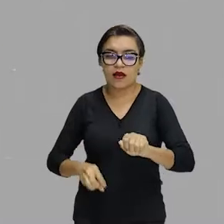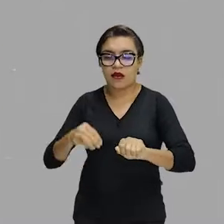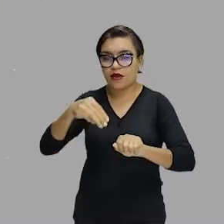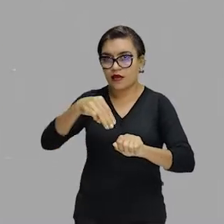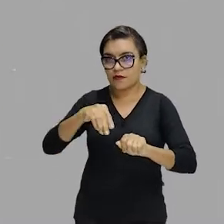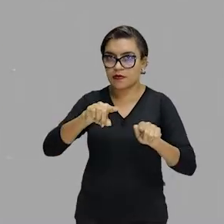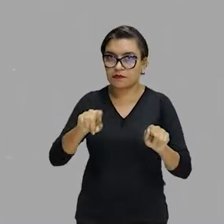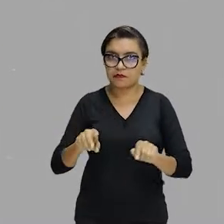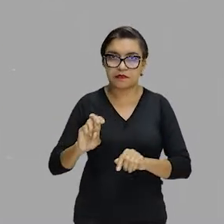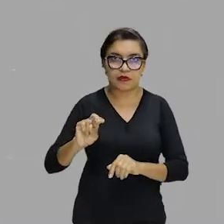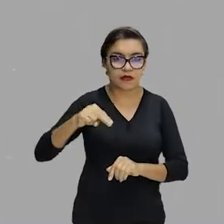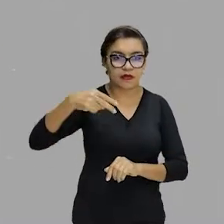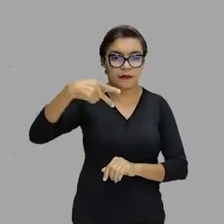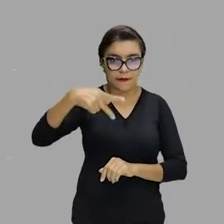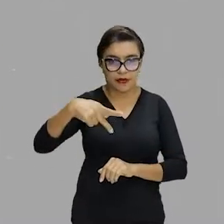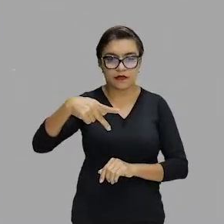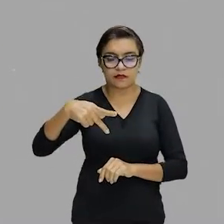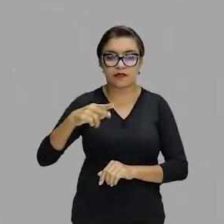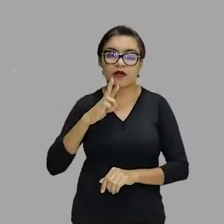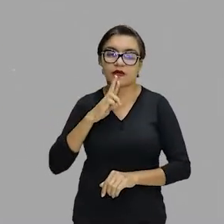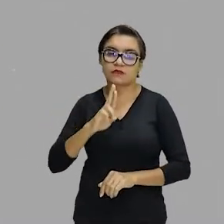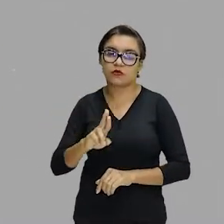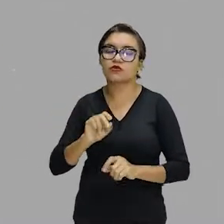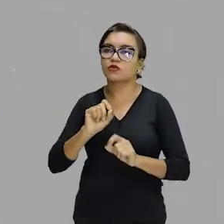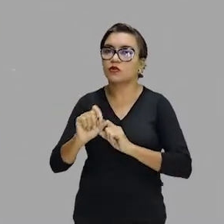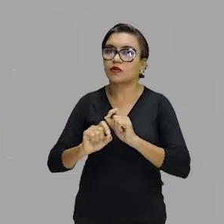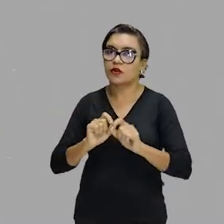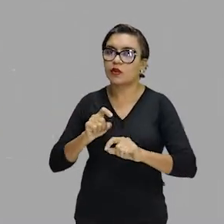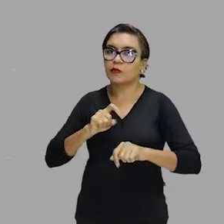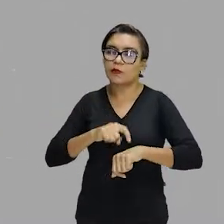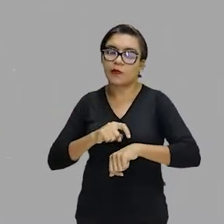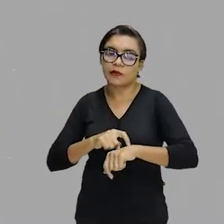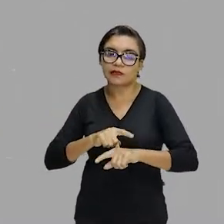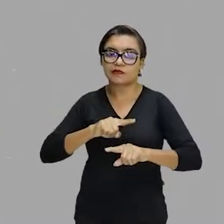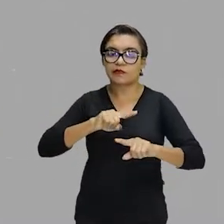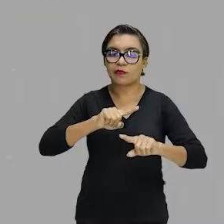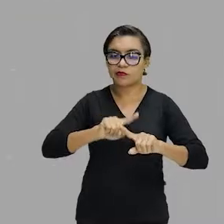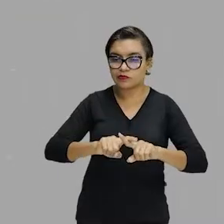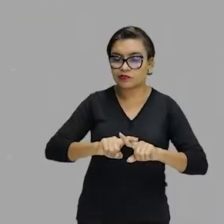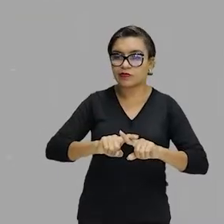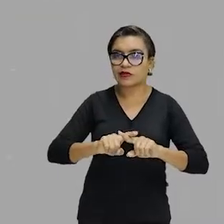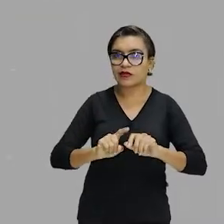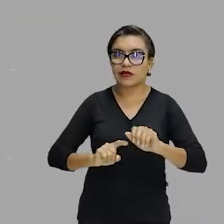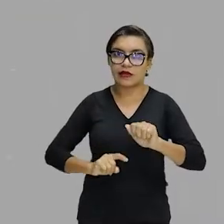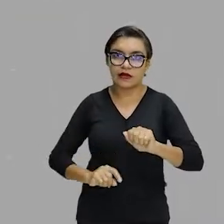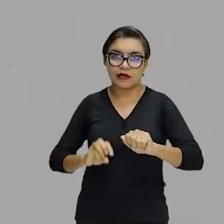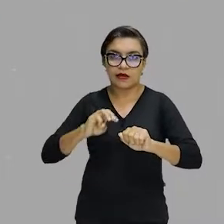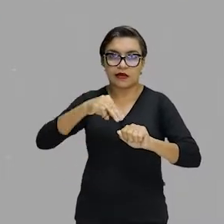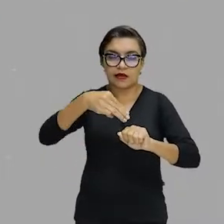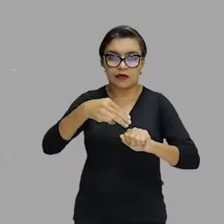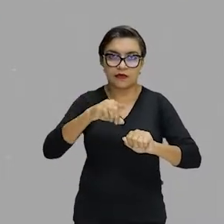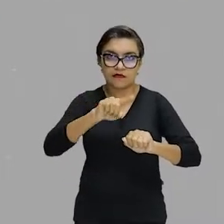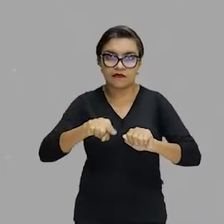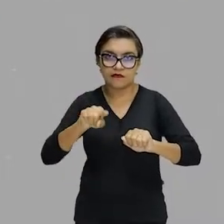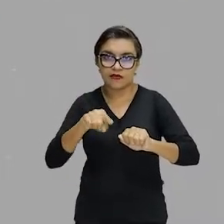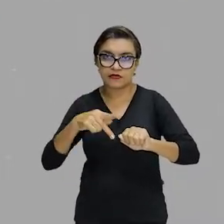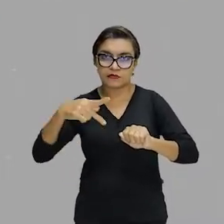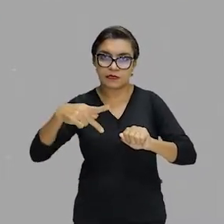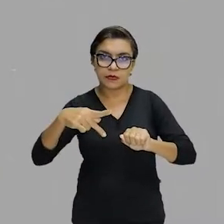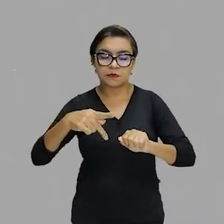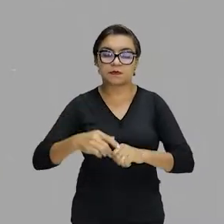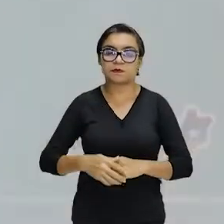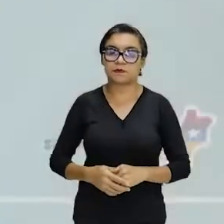número P, a minha resposta vai ser obtida quando eu multiplicar aqueles expoentes, ou seja, A elevado a M vezes